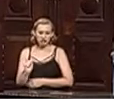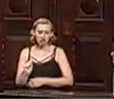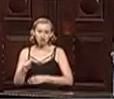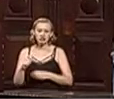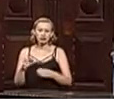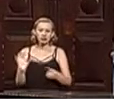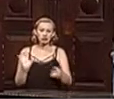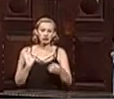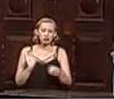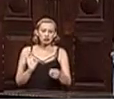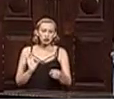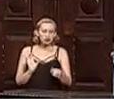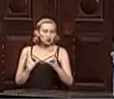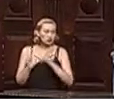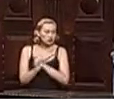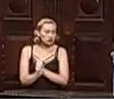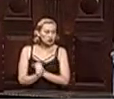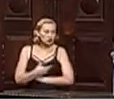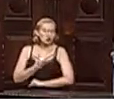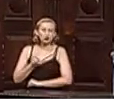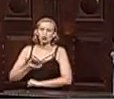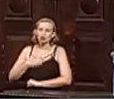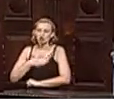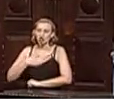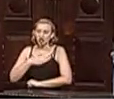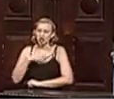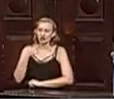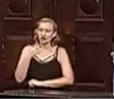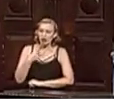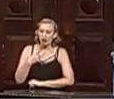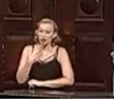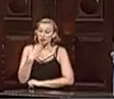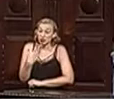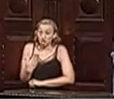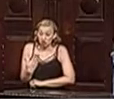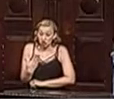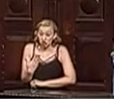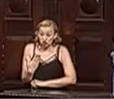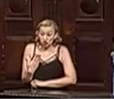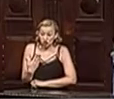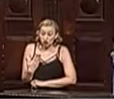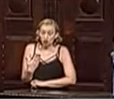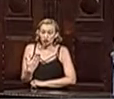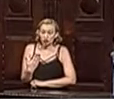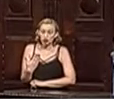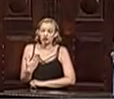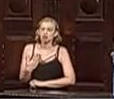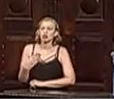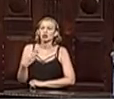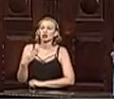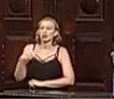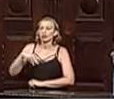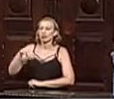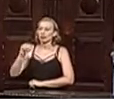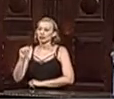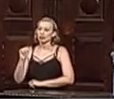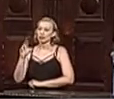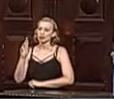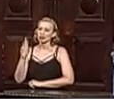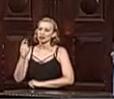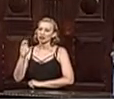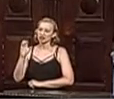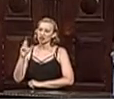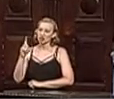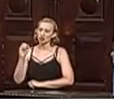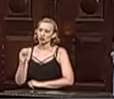senhor presidente, eu gostaria de fazer um alertamento e um apelo e uma solicitação ao prefeito Marcelo Crivella. As notícias que se